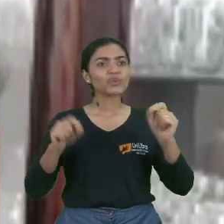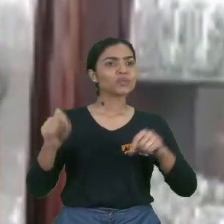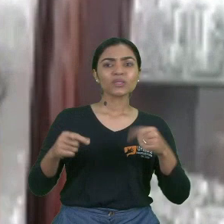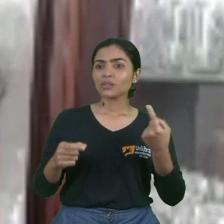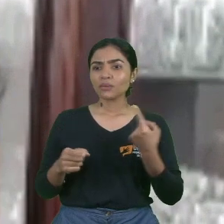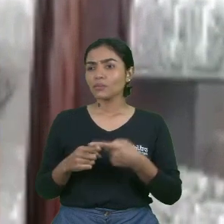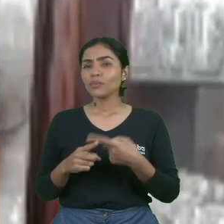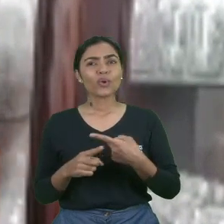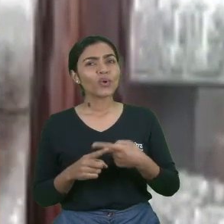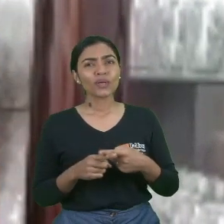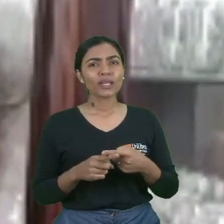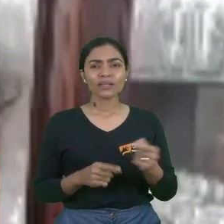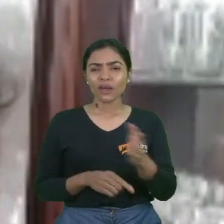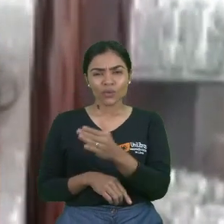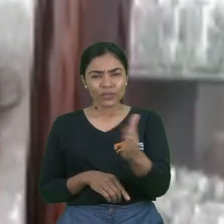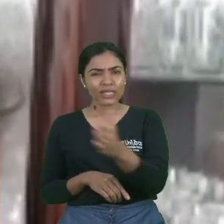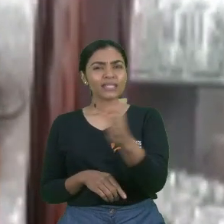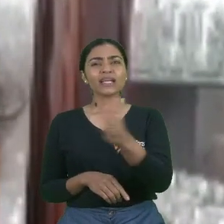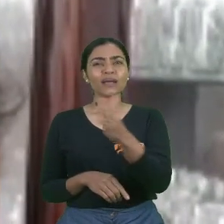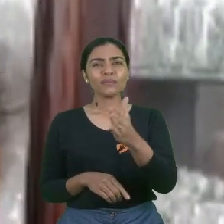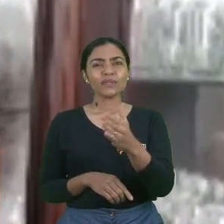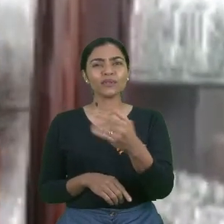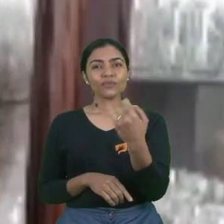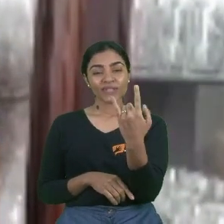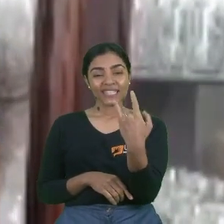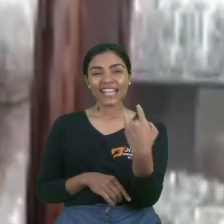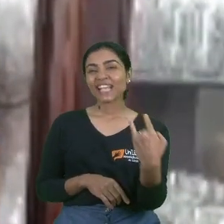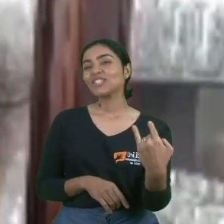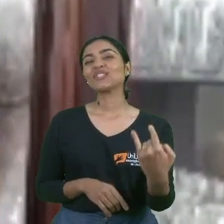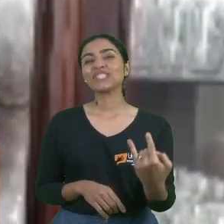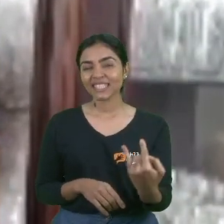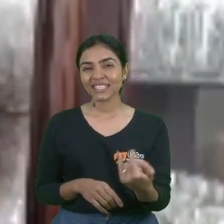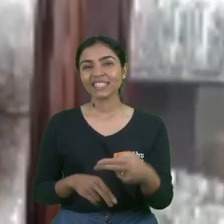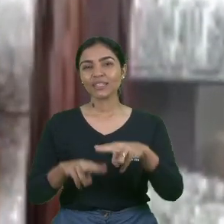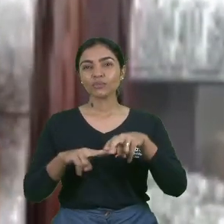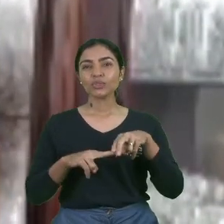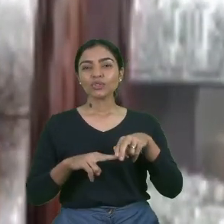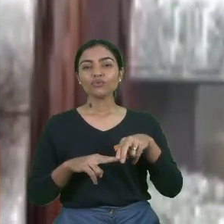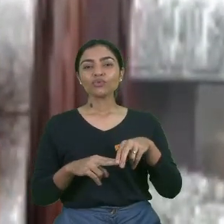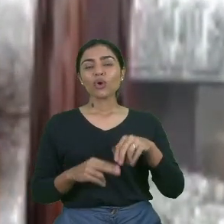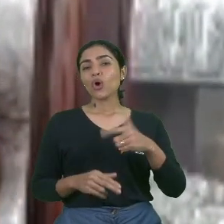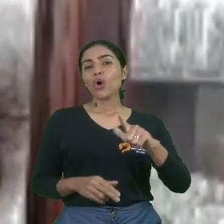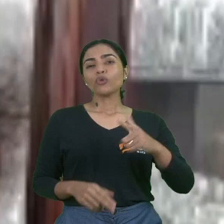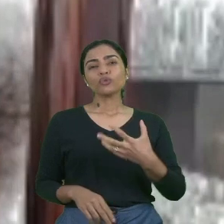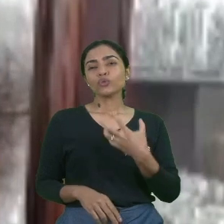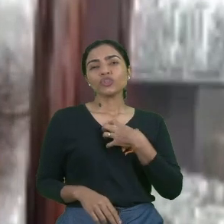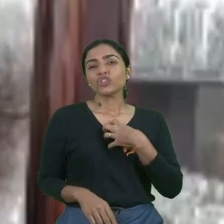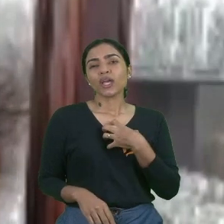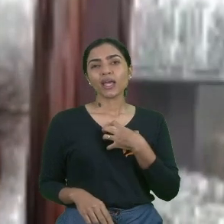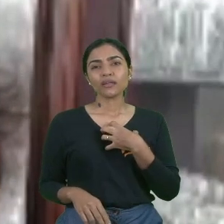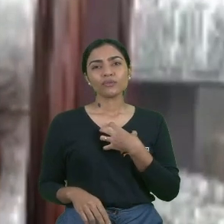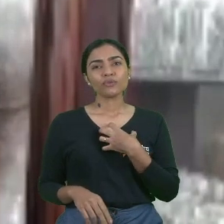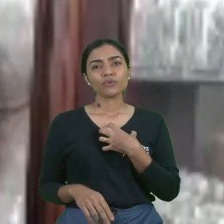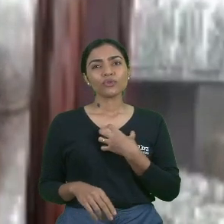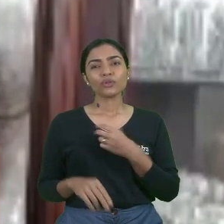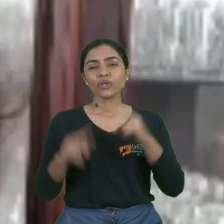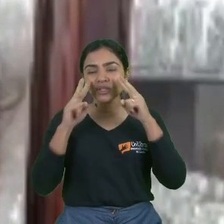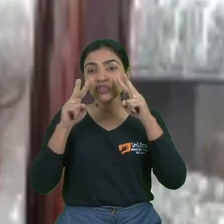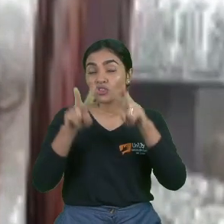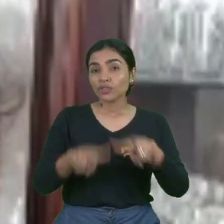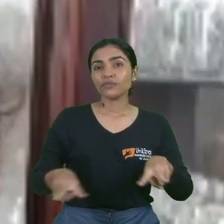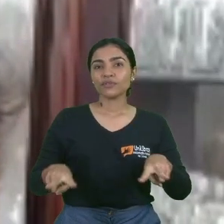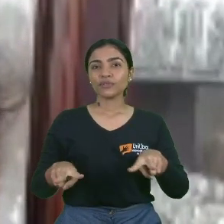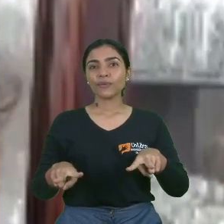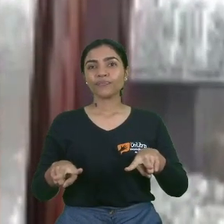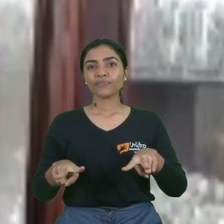aqui também eu fui ativada por muito tipo de abordagem chegar perto da do